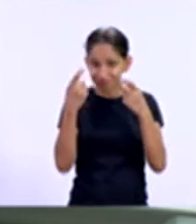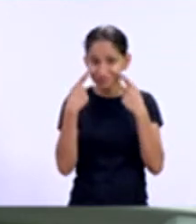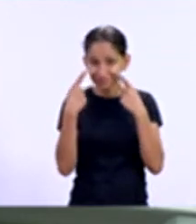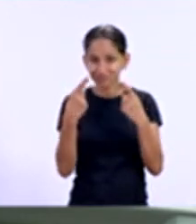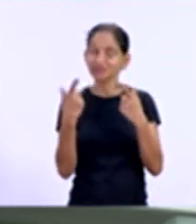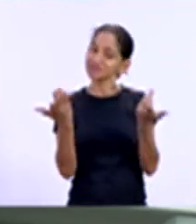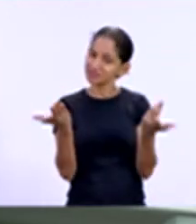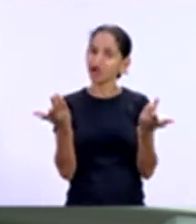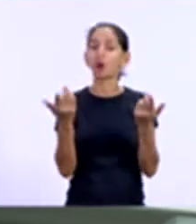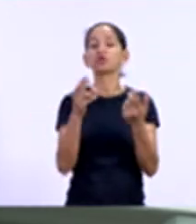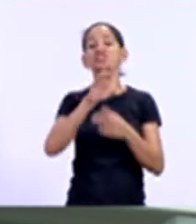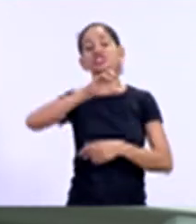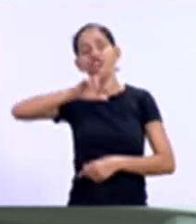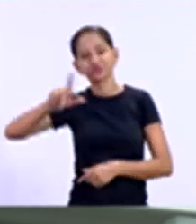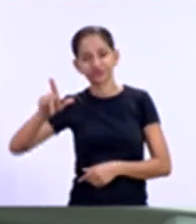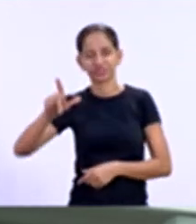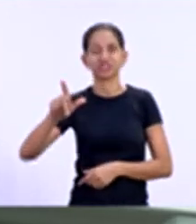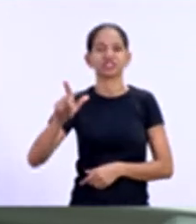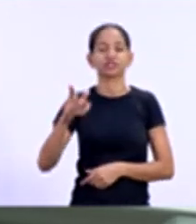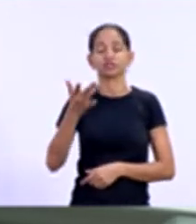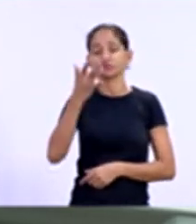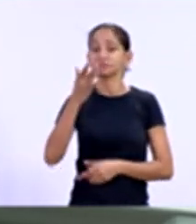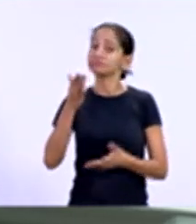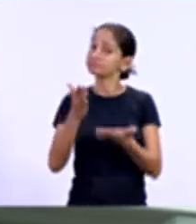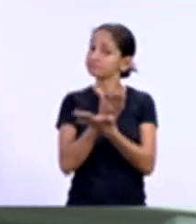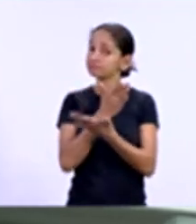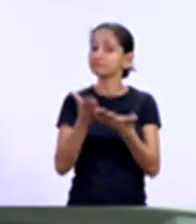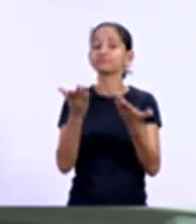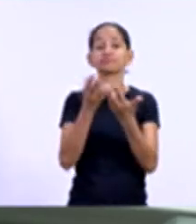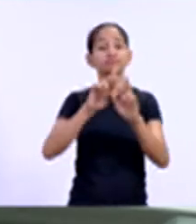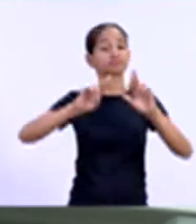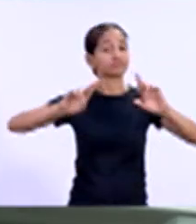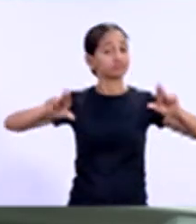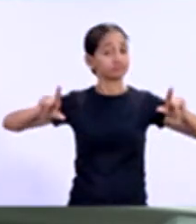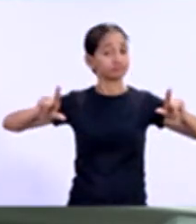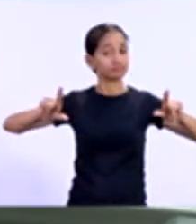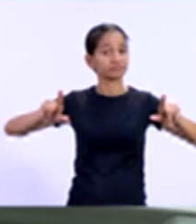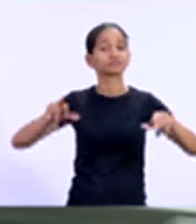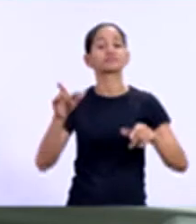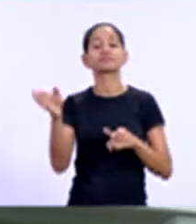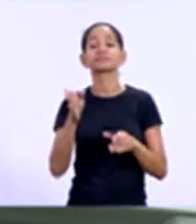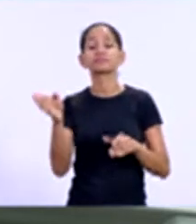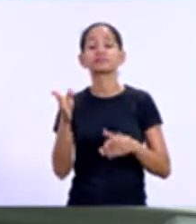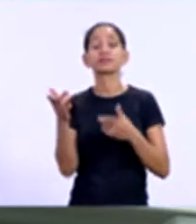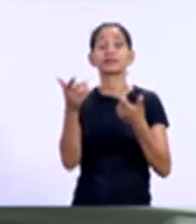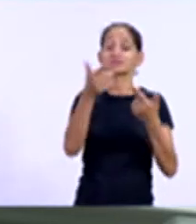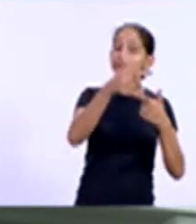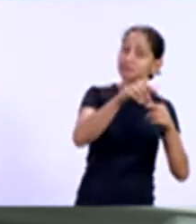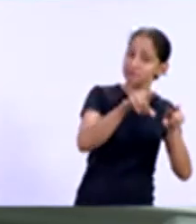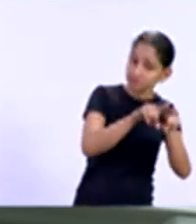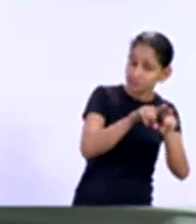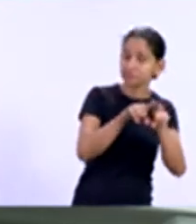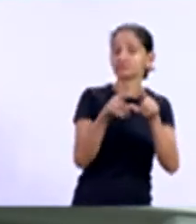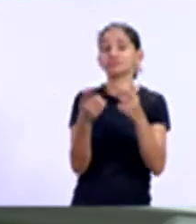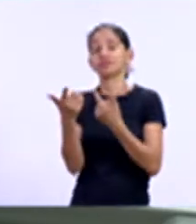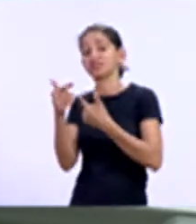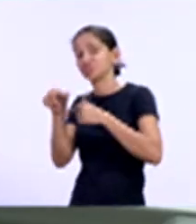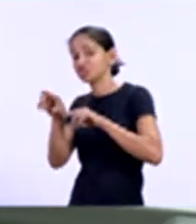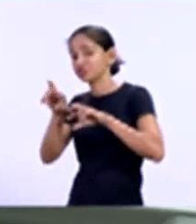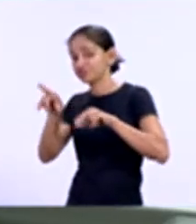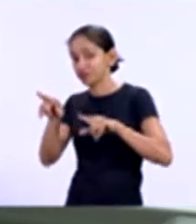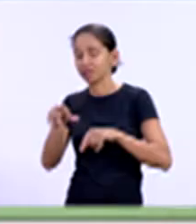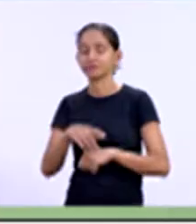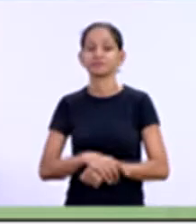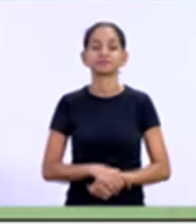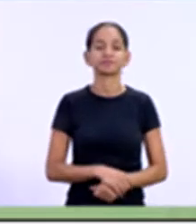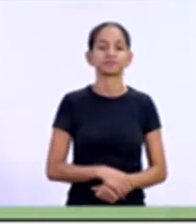síncronas, né? Só para você ter mais ou menos essa noção do que é síncrono e assíncrono. Continuando